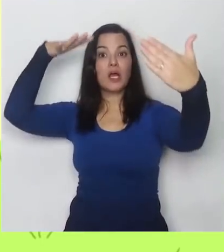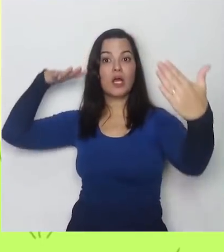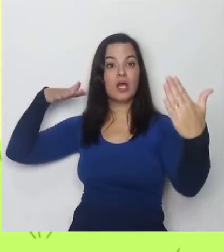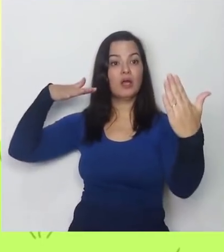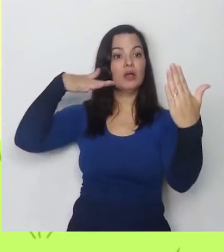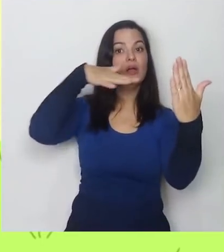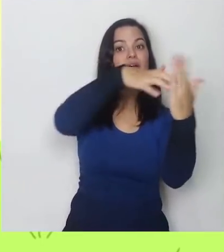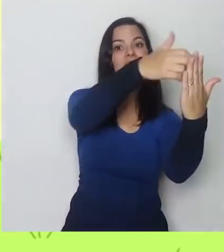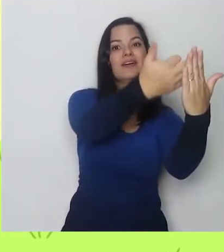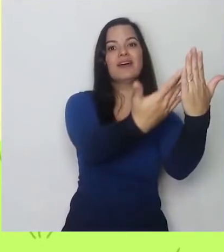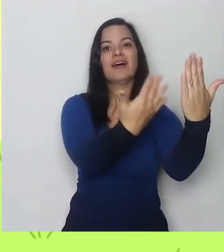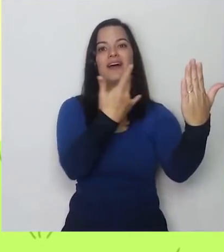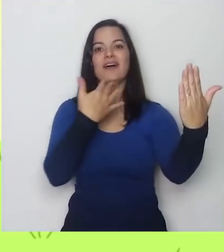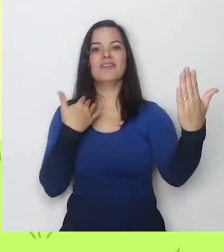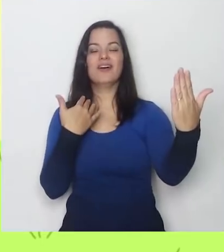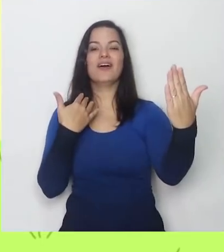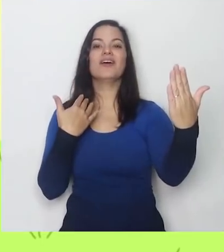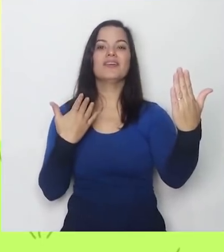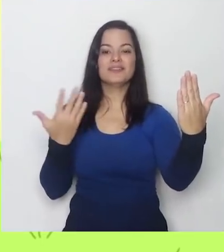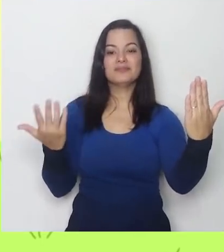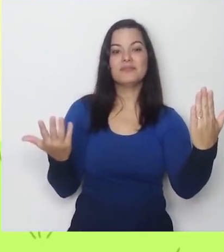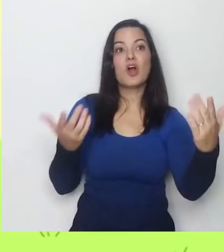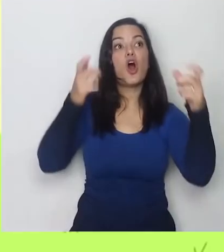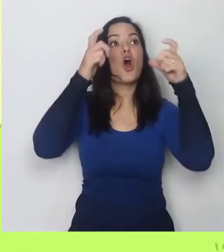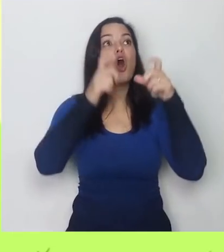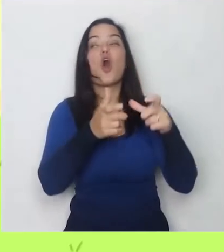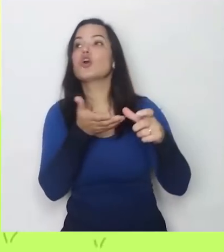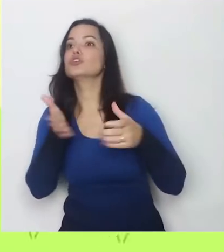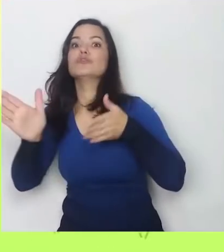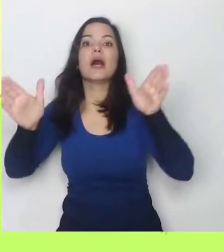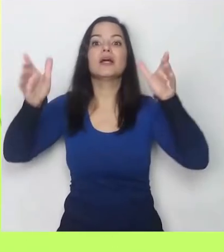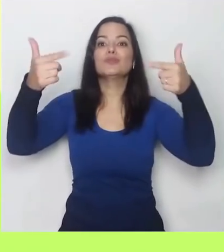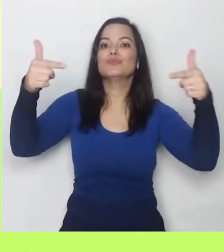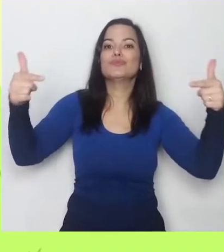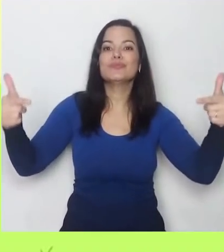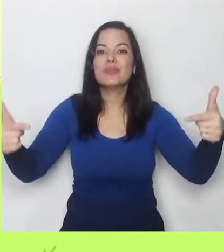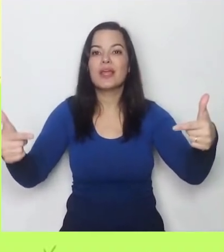frente, não tendo por onde passar,